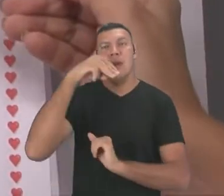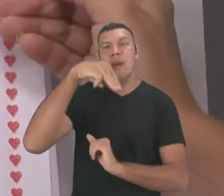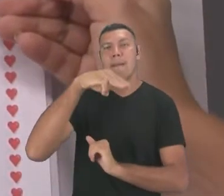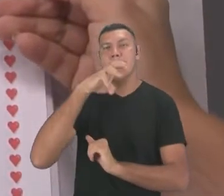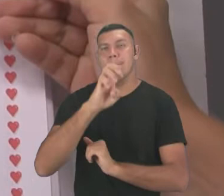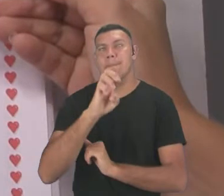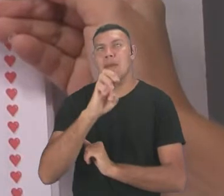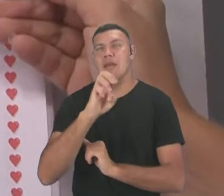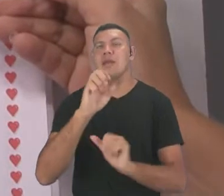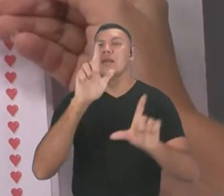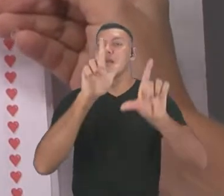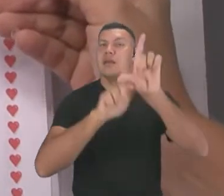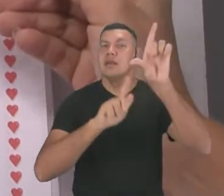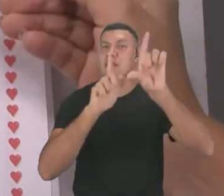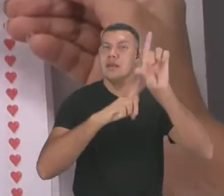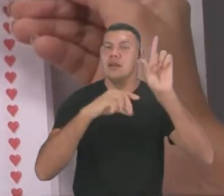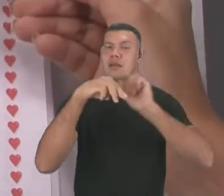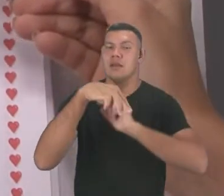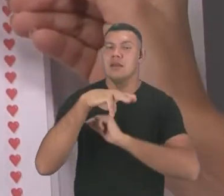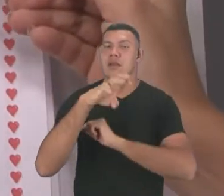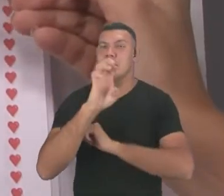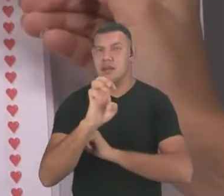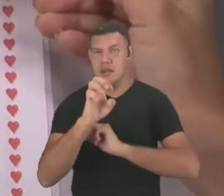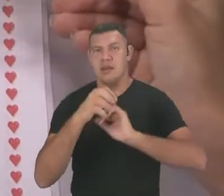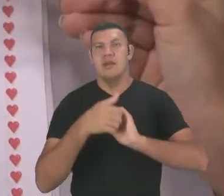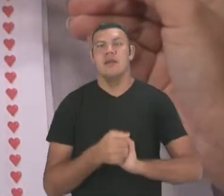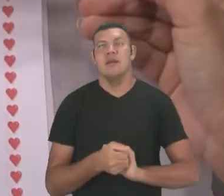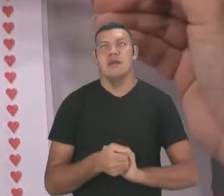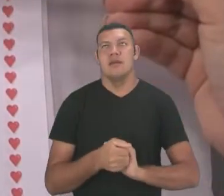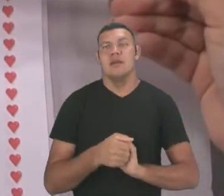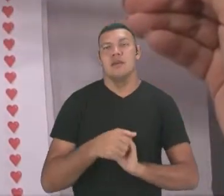inicia com som Inicial me M